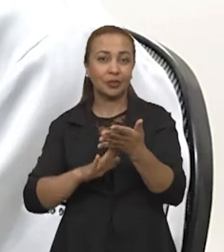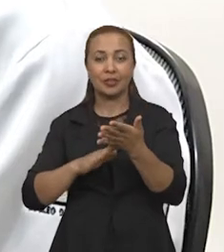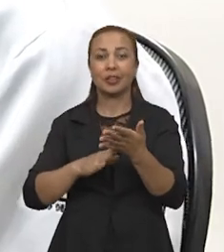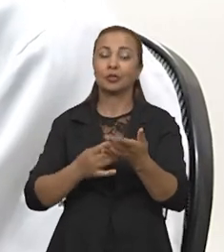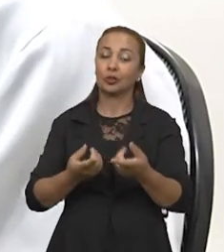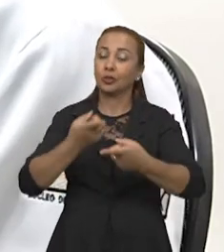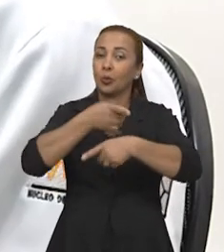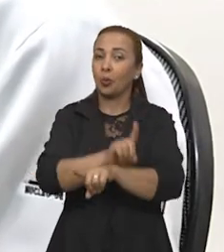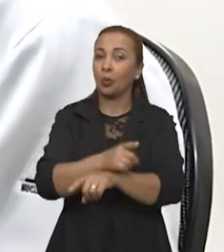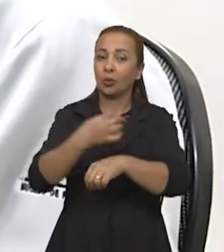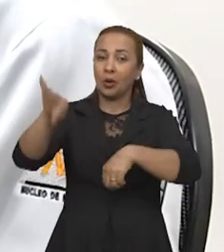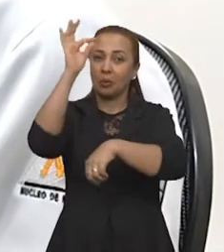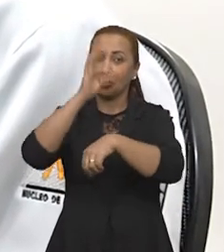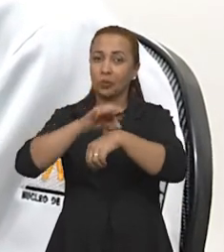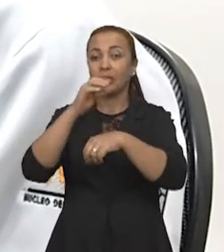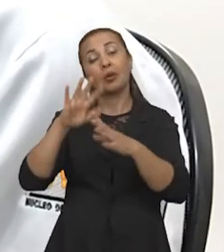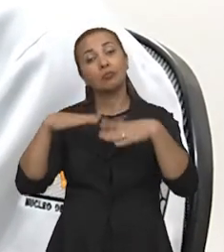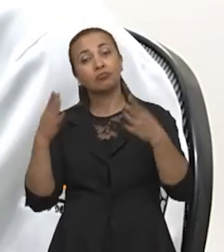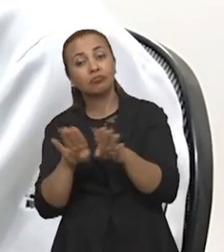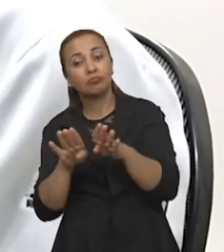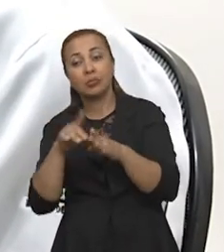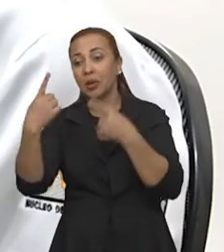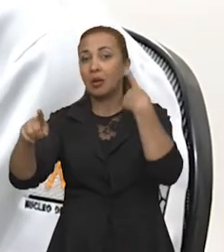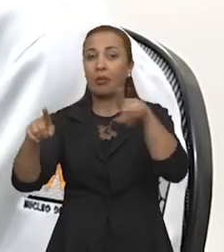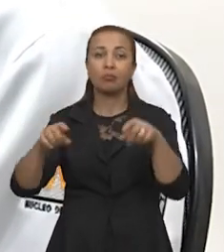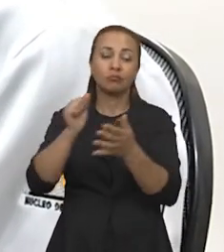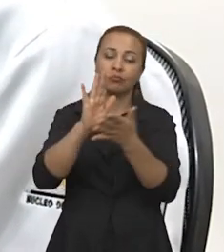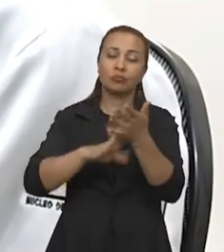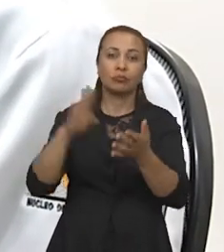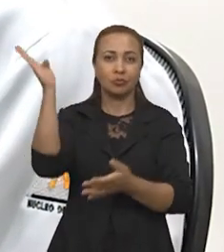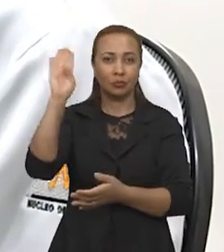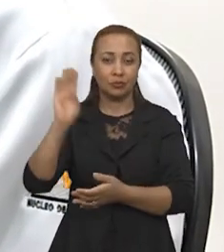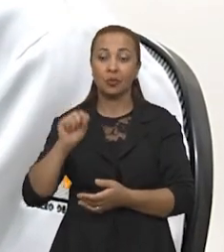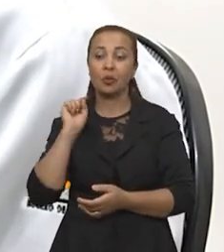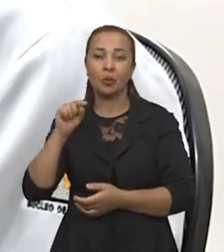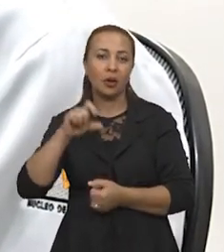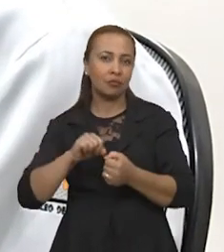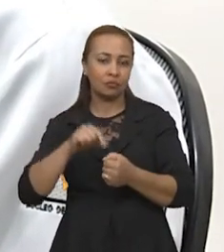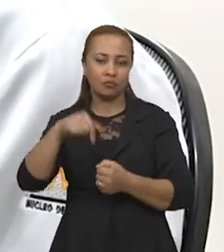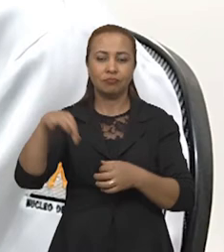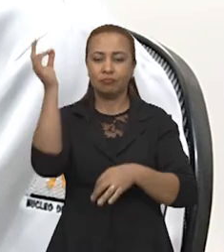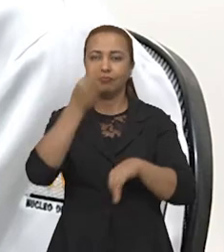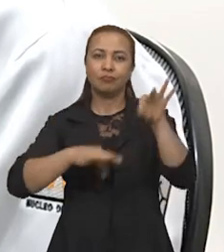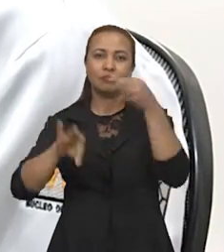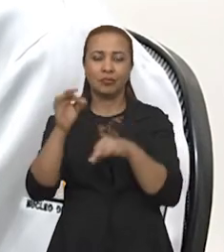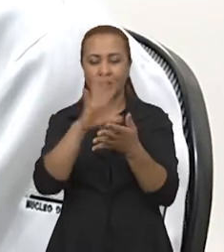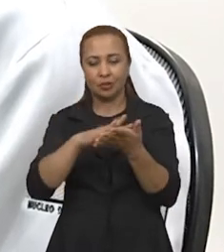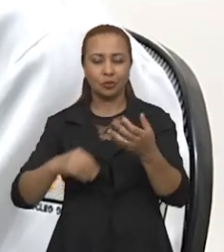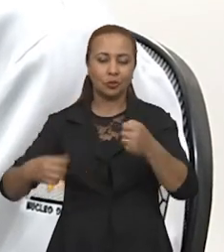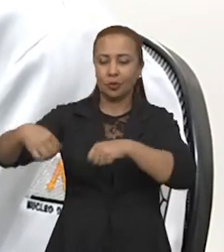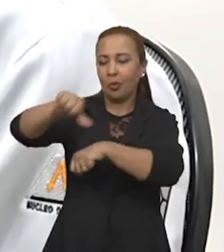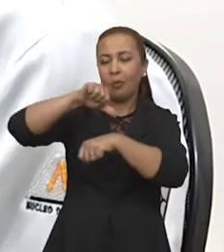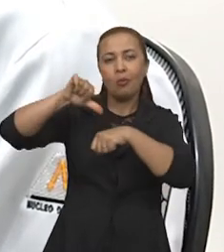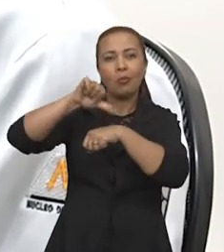atividade inseticida quanto para outros tipos de atividades biológicas. E o que a gente faz aqui no laboratório é extrair os